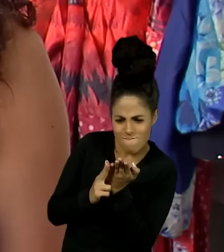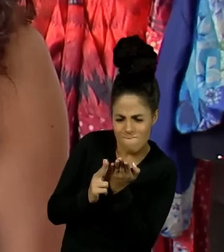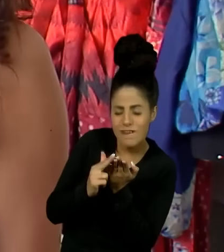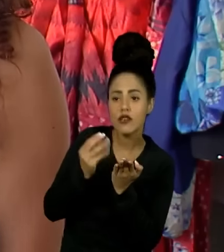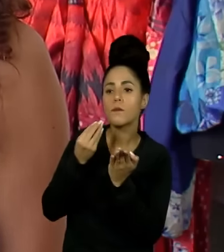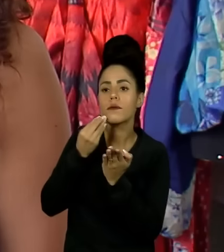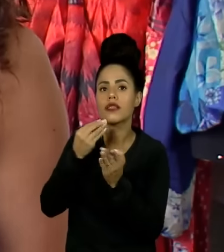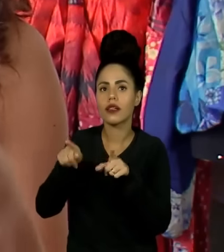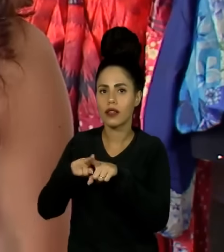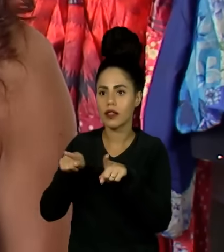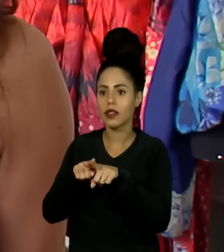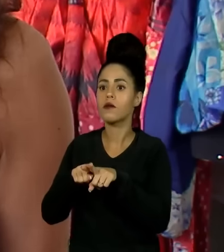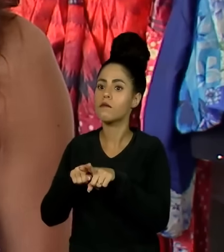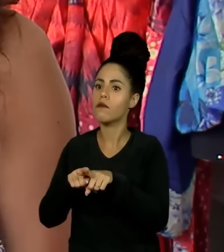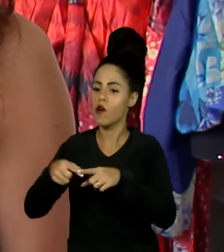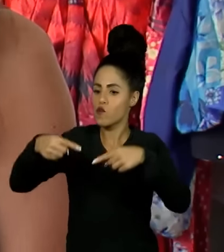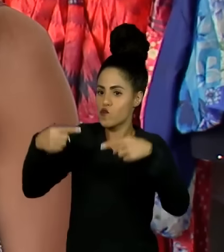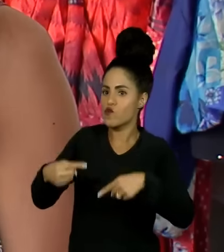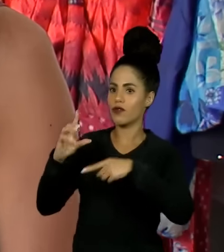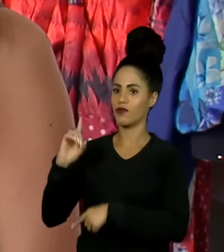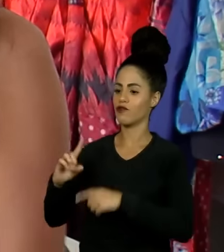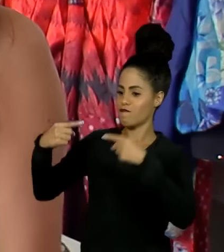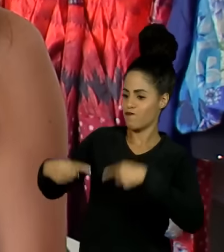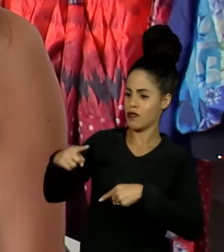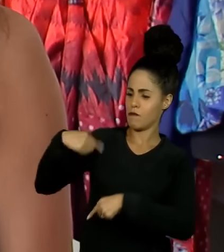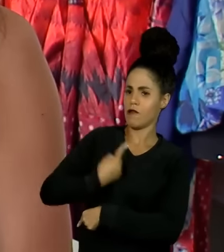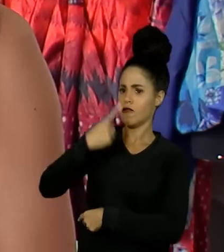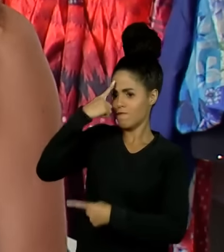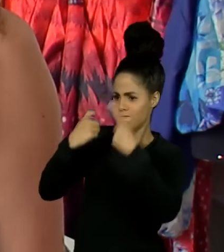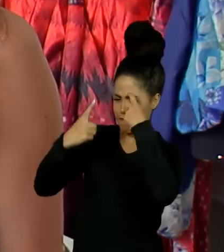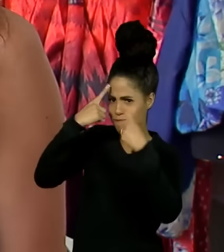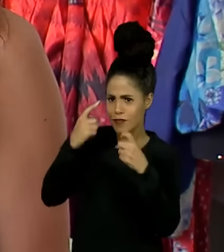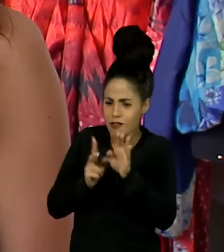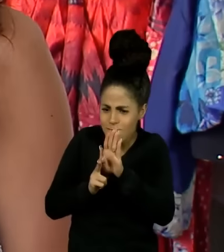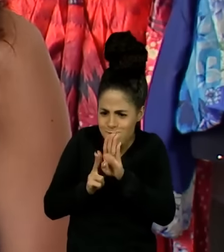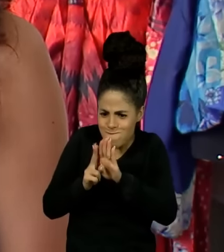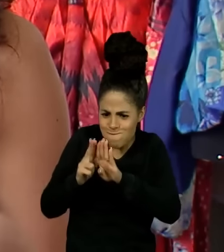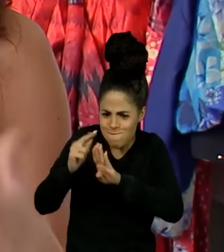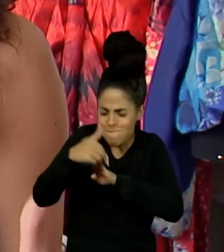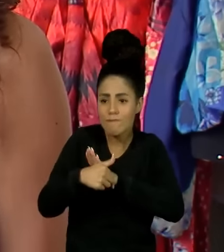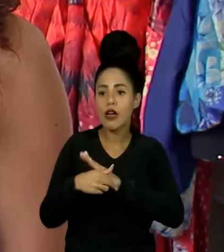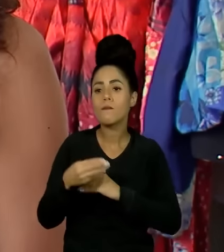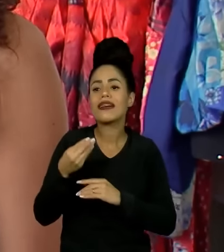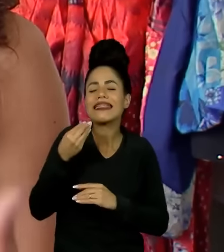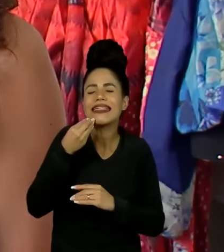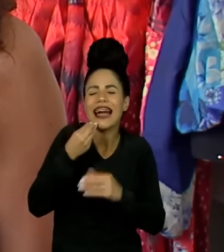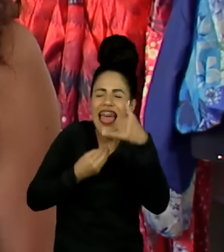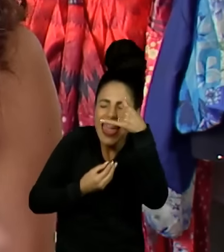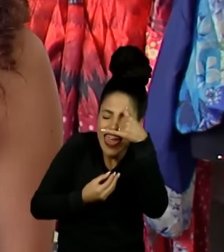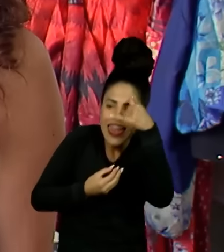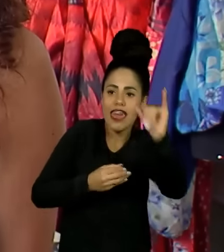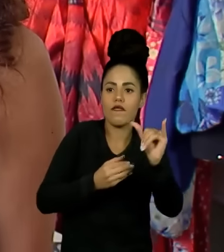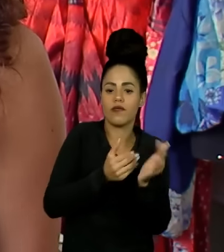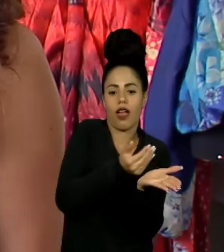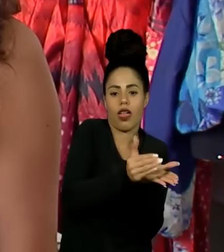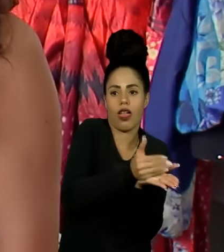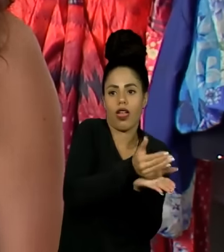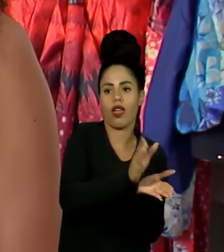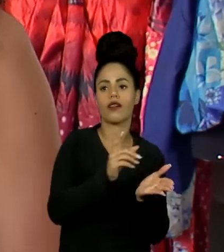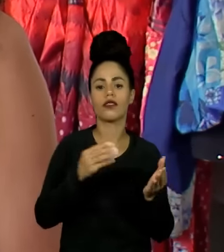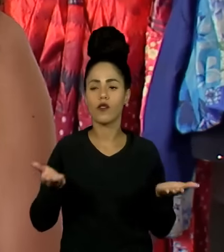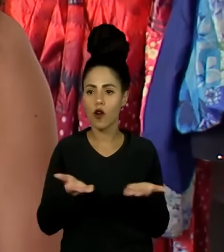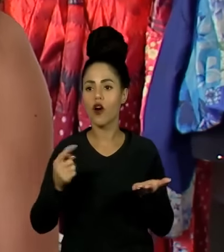O Jackson falou um desafio para a gente, que era para a gente criar zero resíduo. Né, que existe, né, o conceito de que o bom design é o